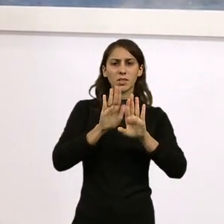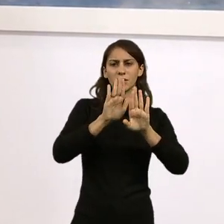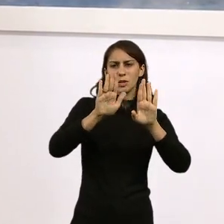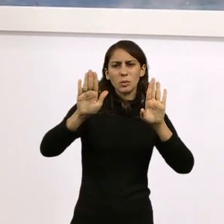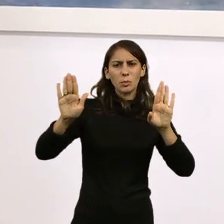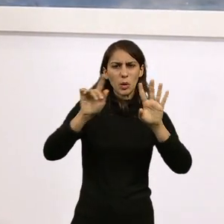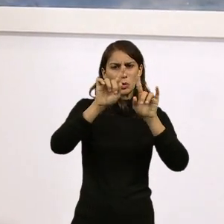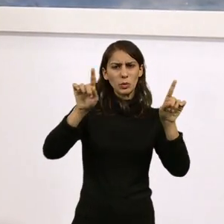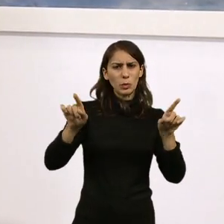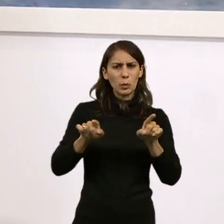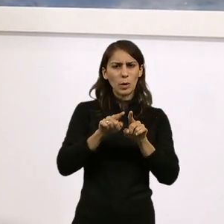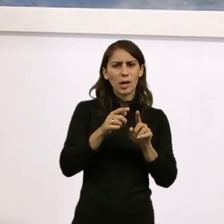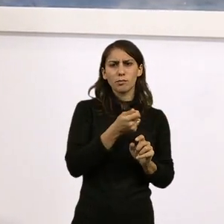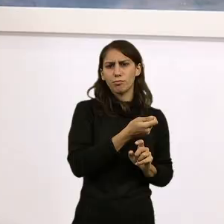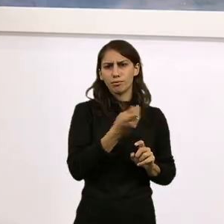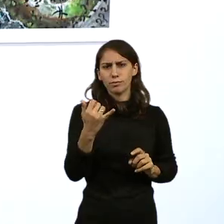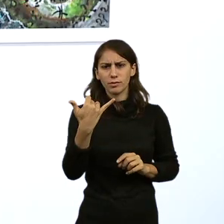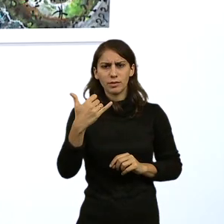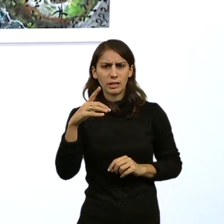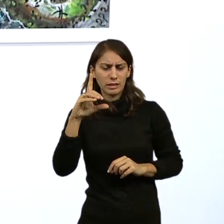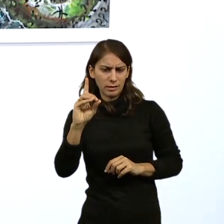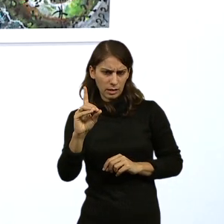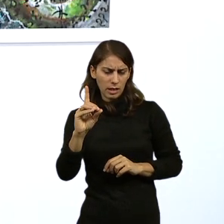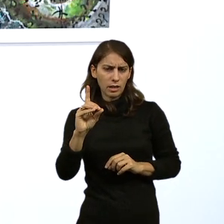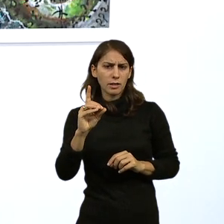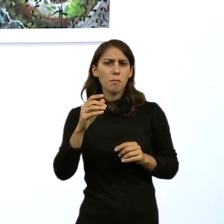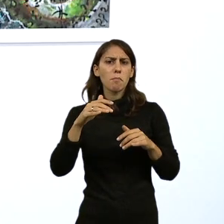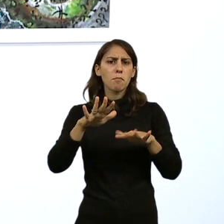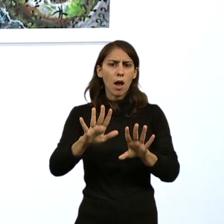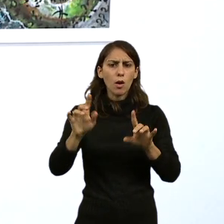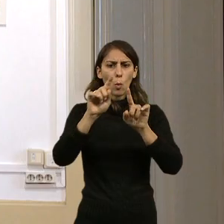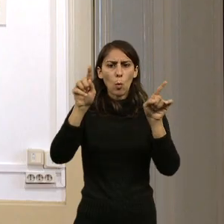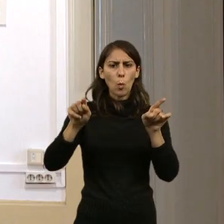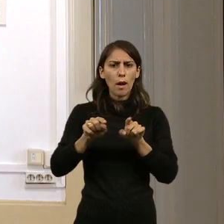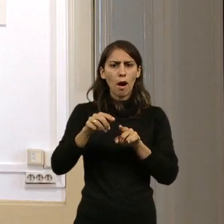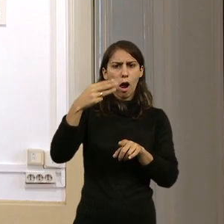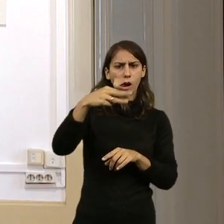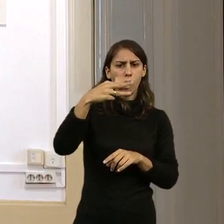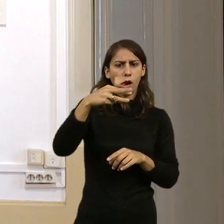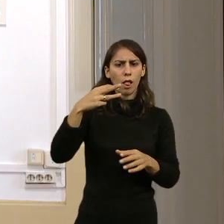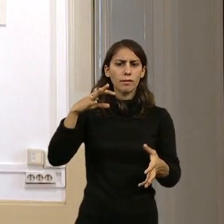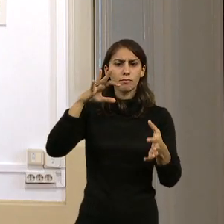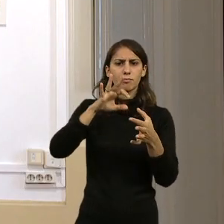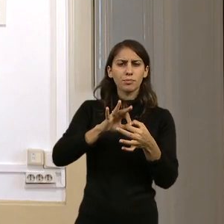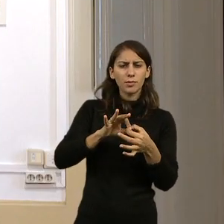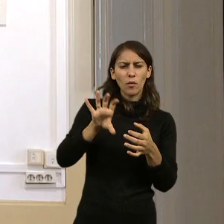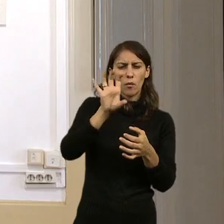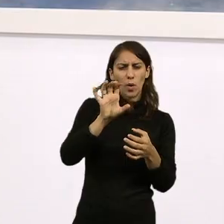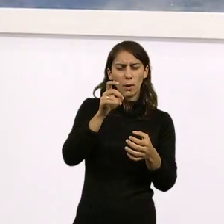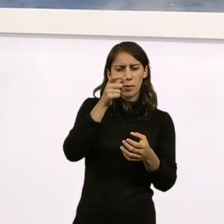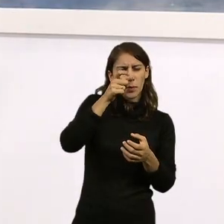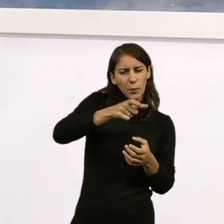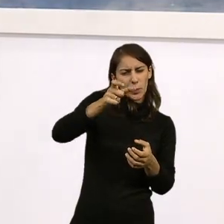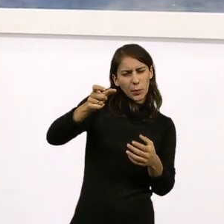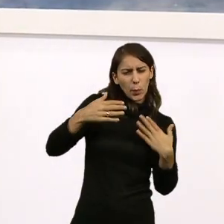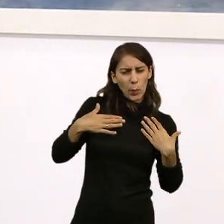expostos 26 quadros, 26 obras, só 3 é que têm figuras humanas, que são este que está aqui ao lado,